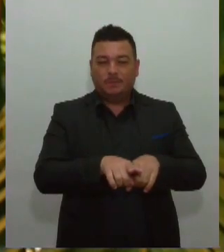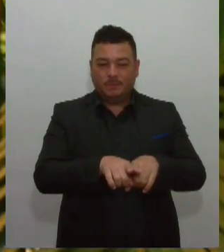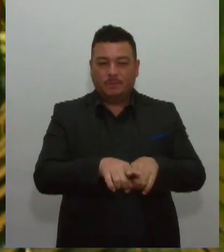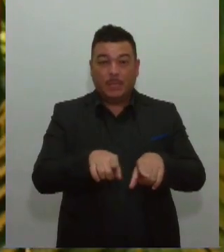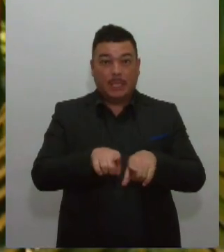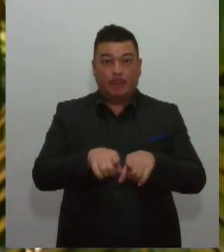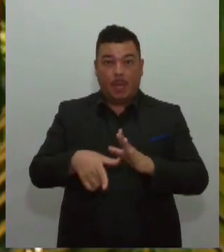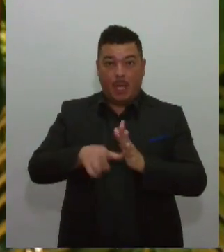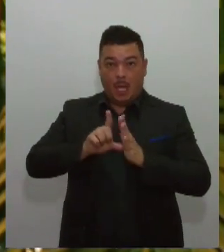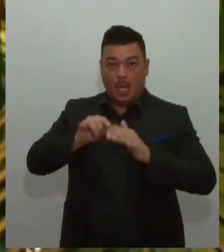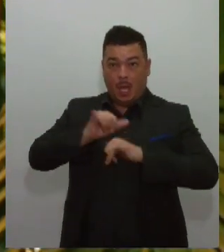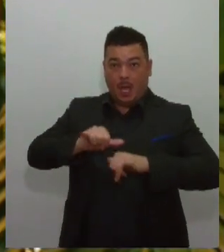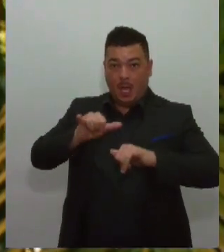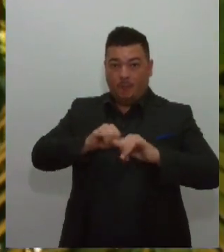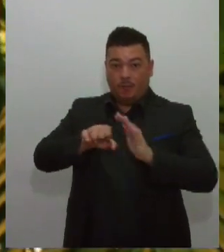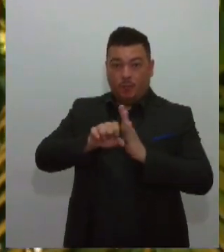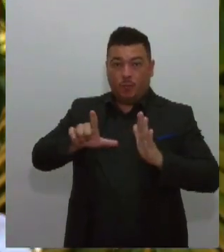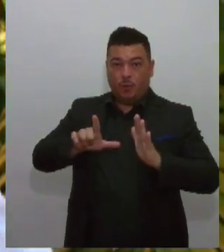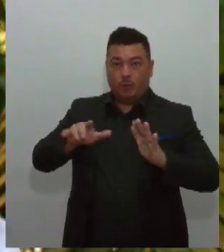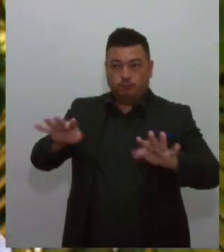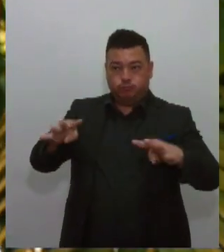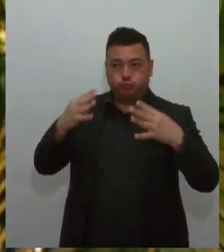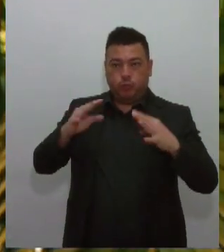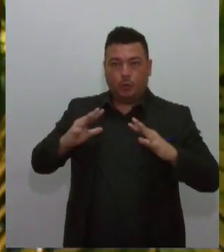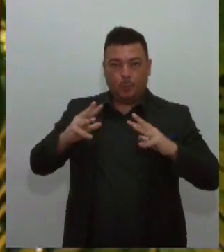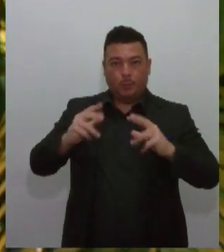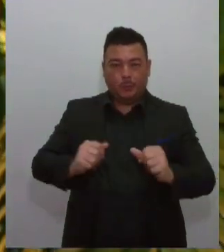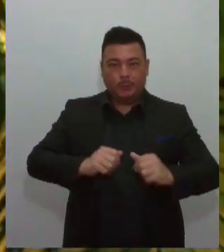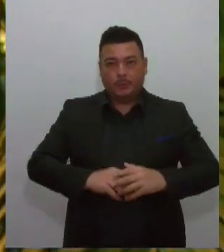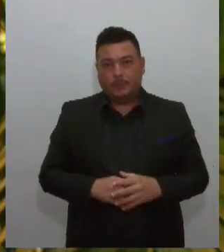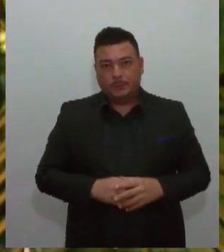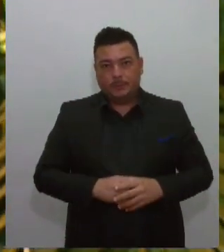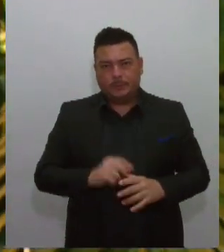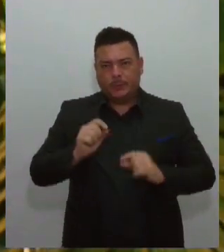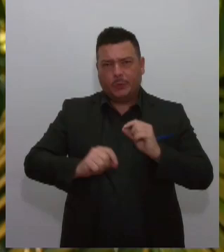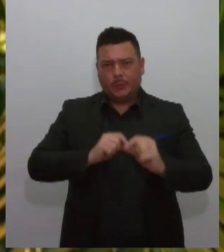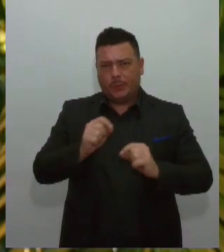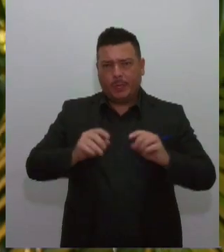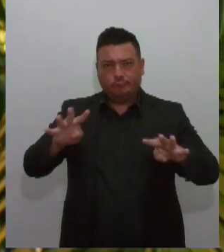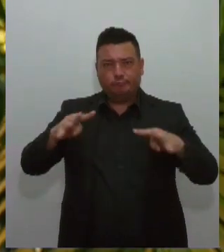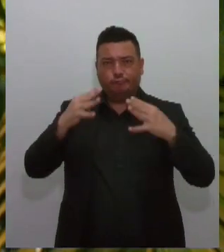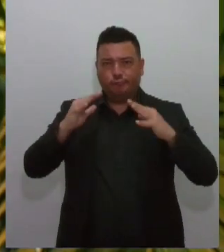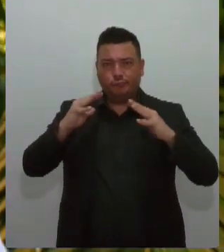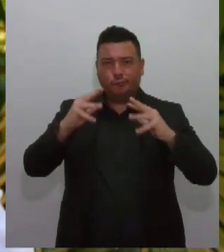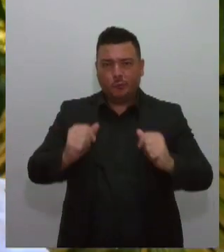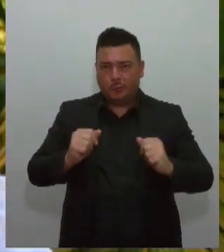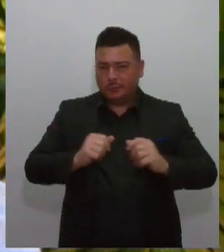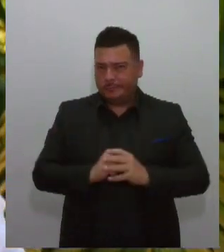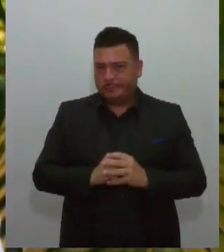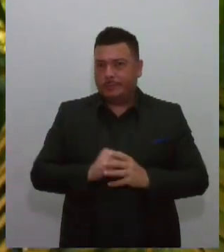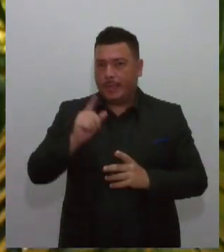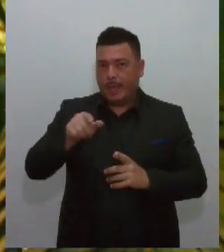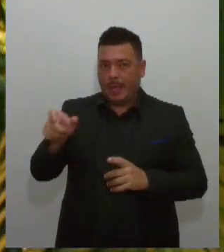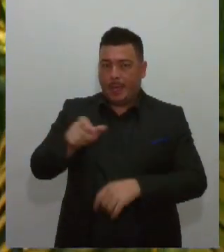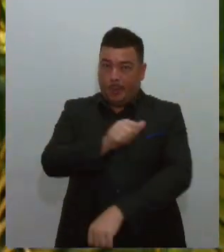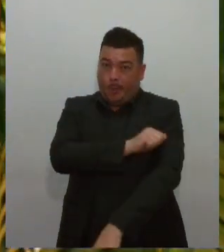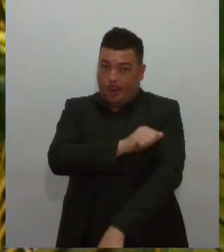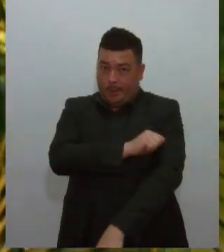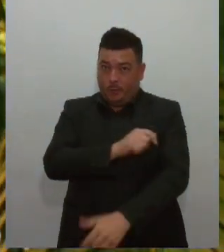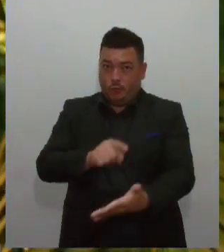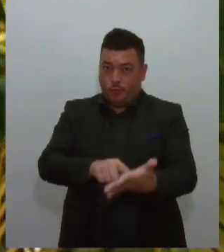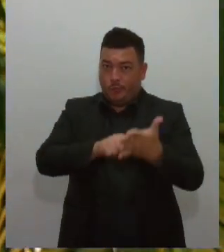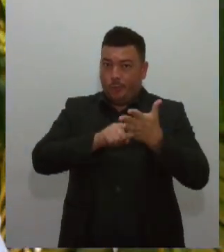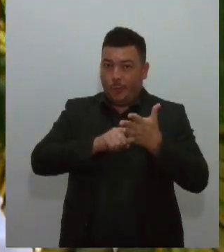um edital da chamada pública. E o que é o edital da chamada pública? É para que o aluno apresente alguns documentos